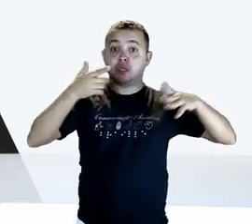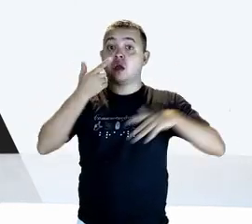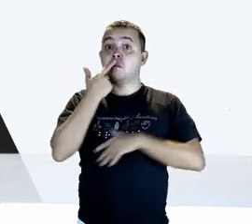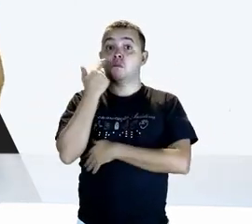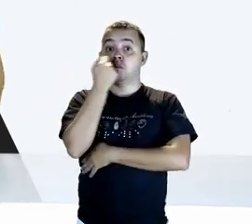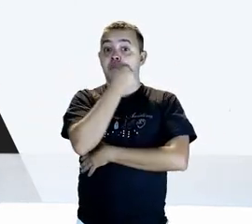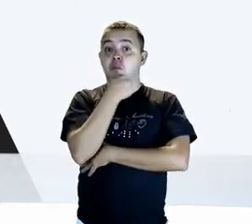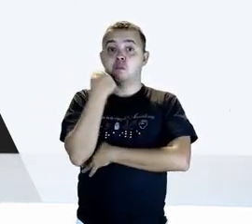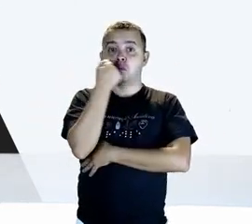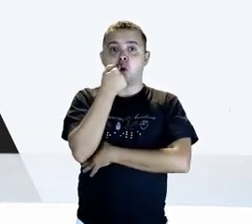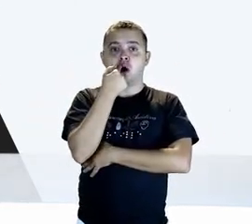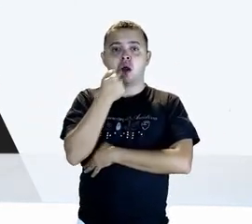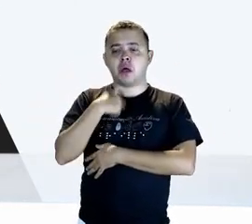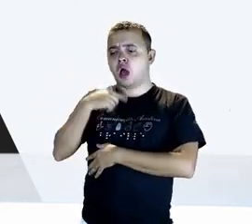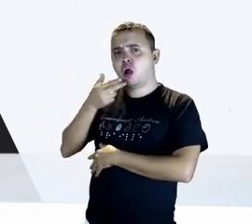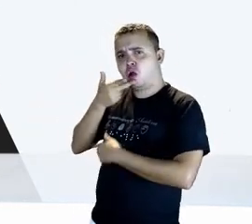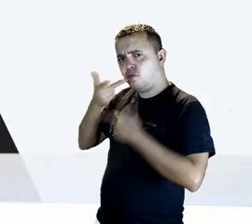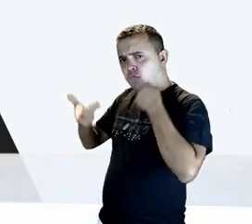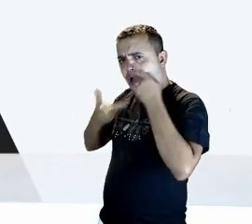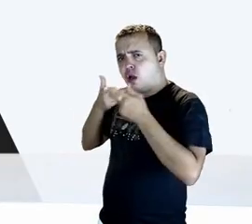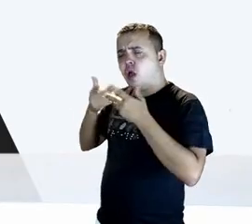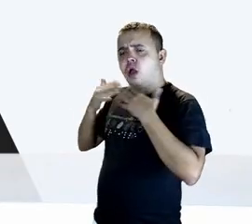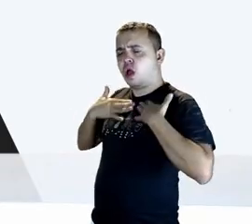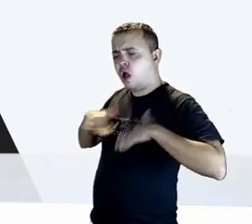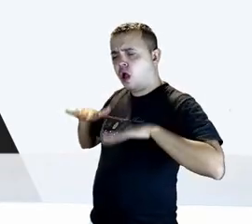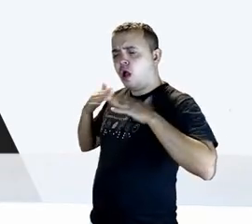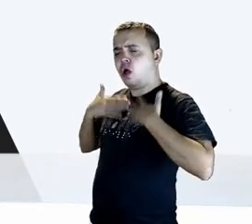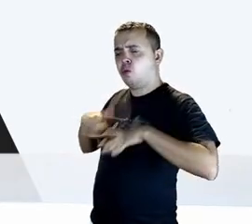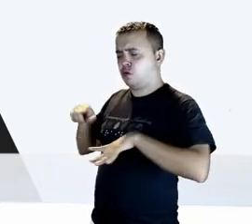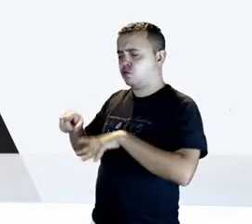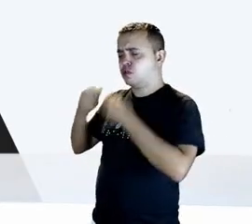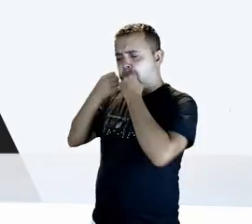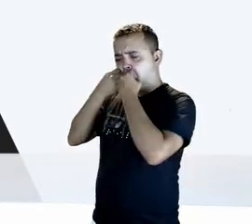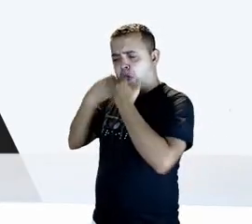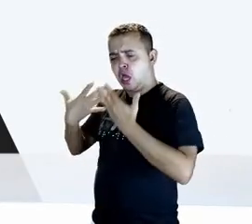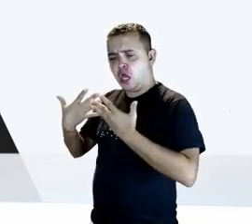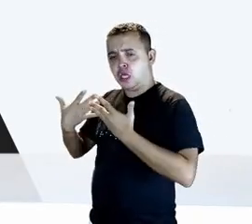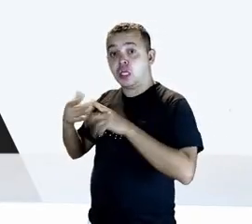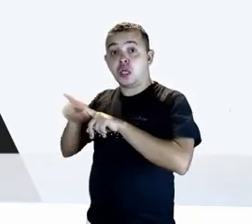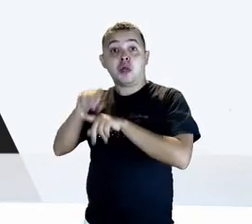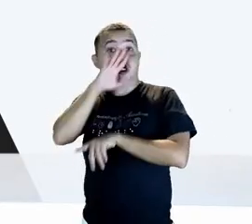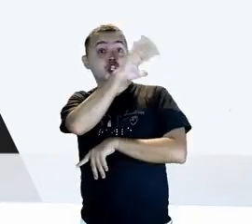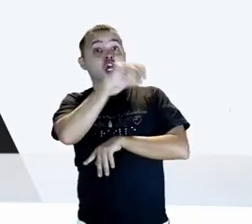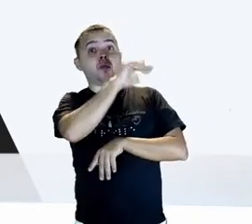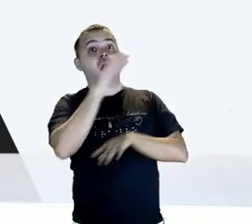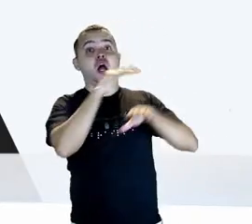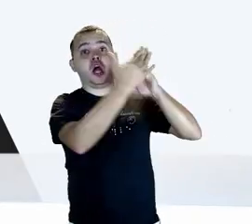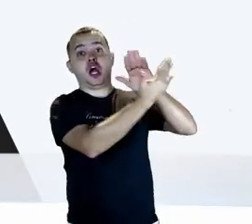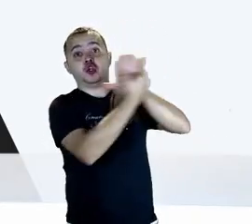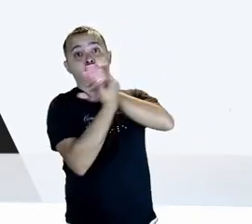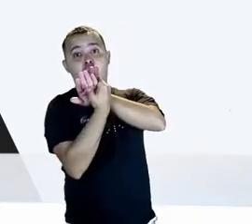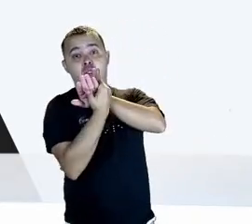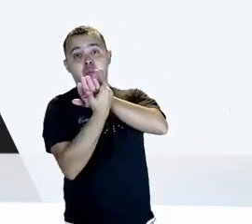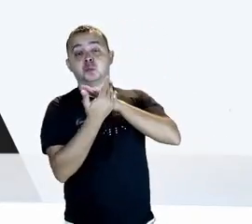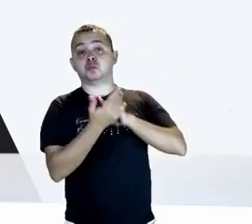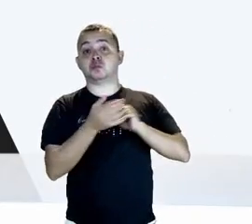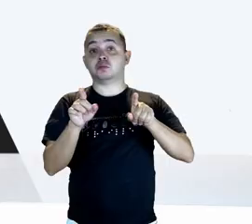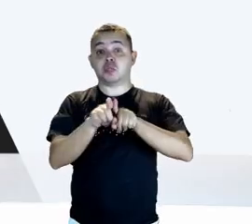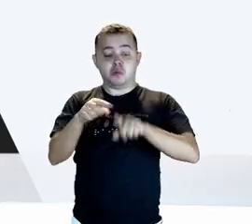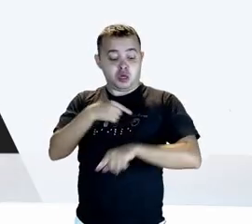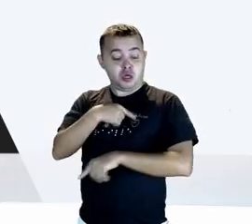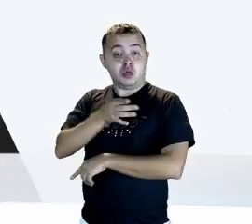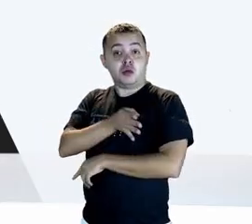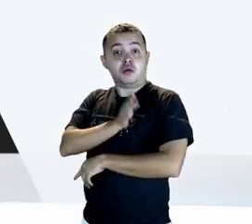boca para acalmá-la, animá-la e solicitar socorro, e finalmente